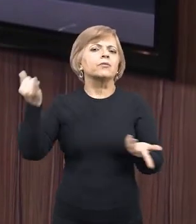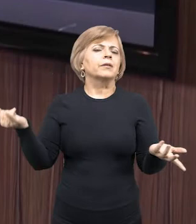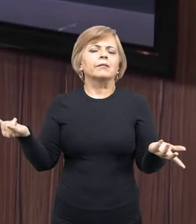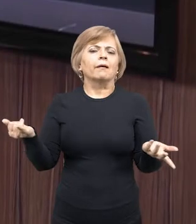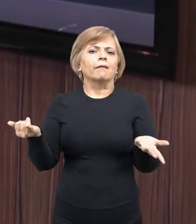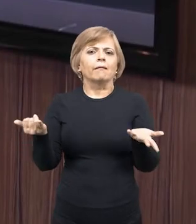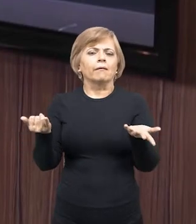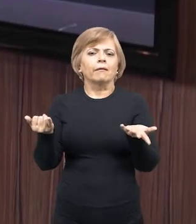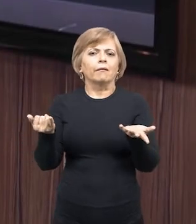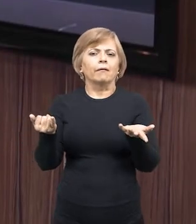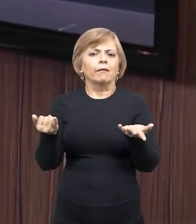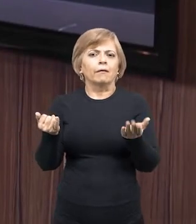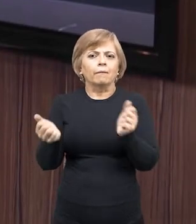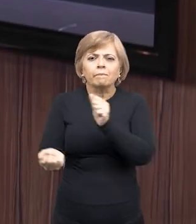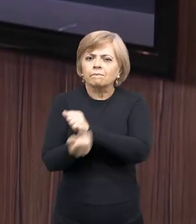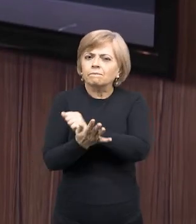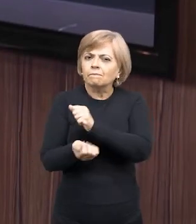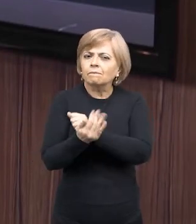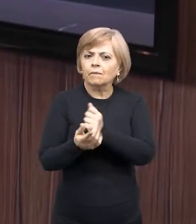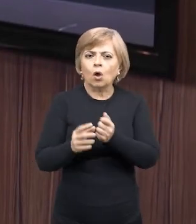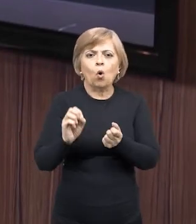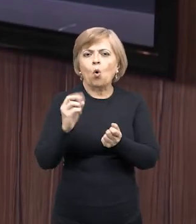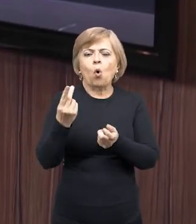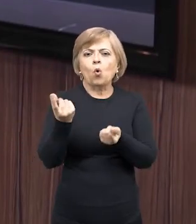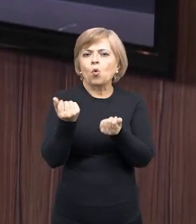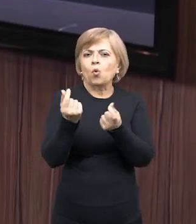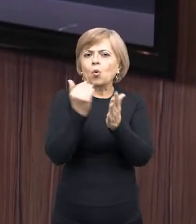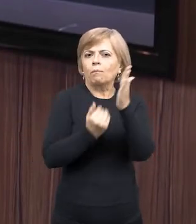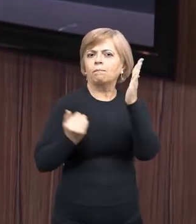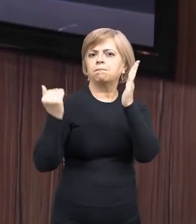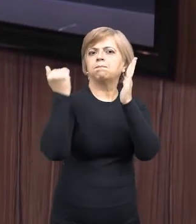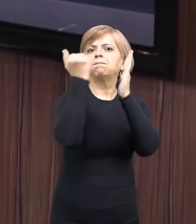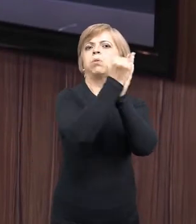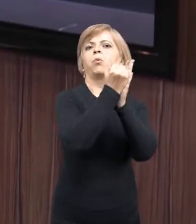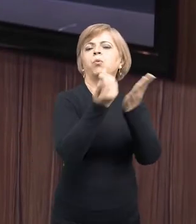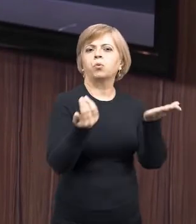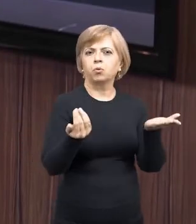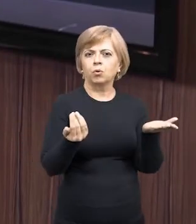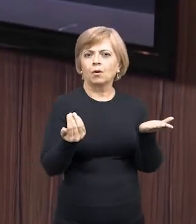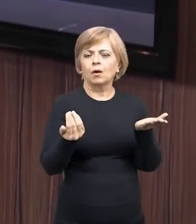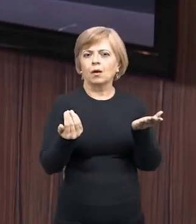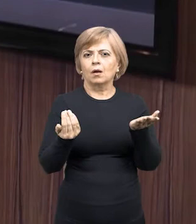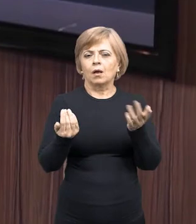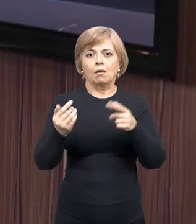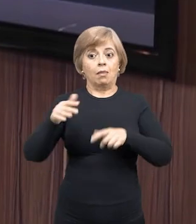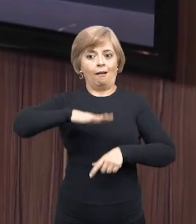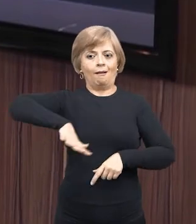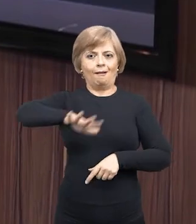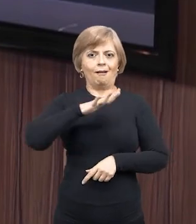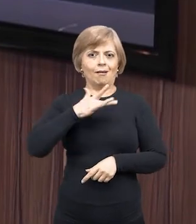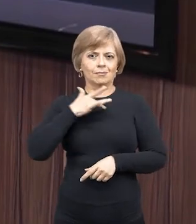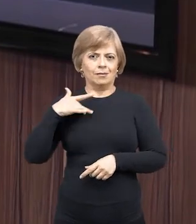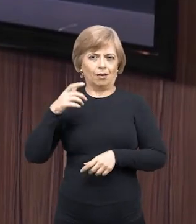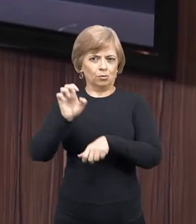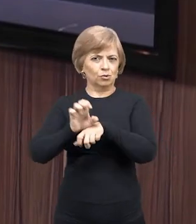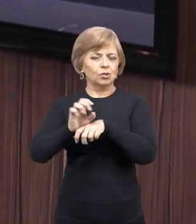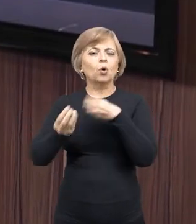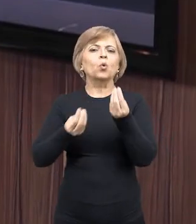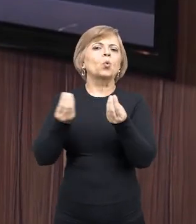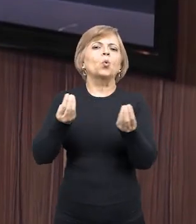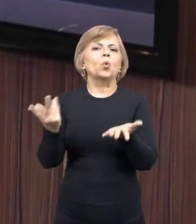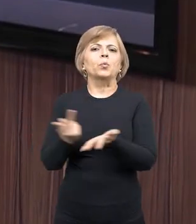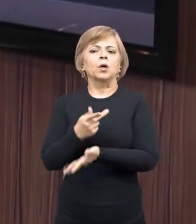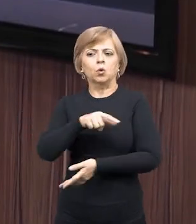por exemplo, superfaturamento em contratos, principalmente na área de saúde do Estado. Como é que